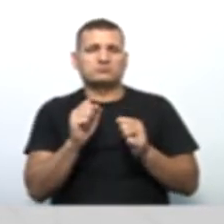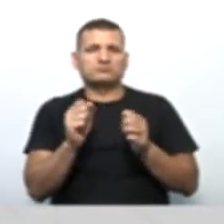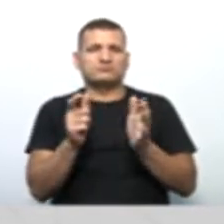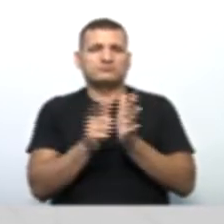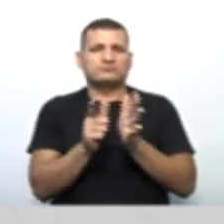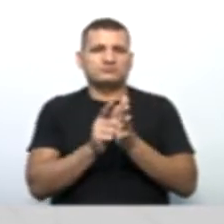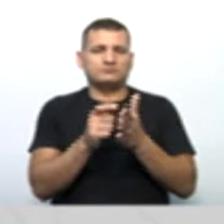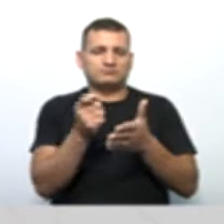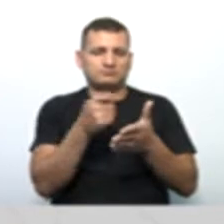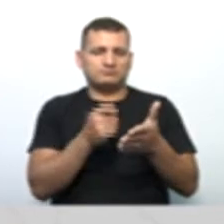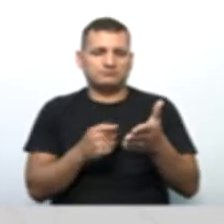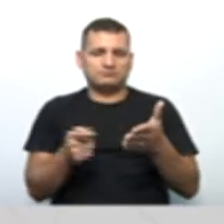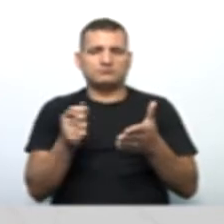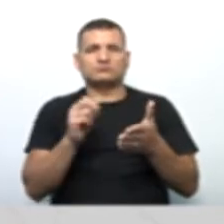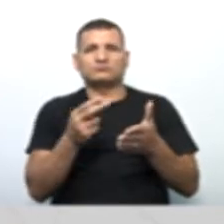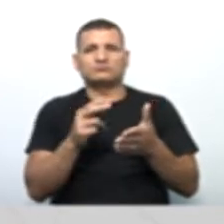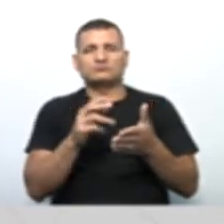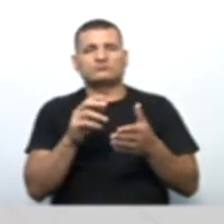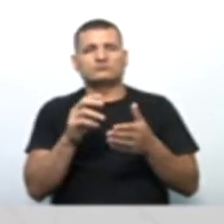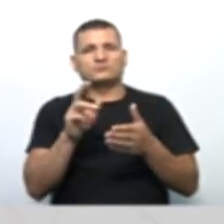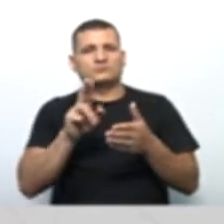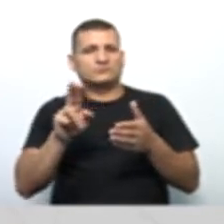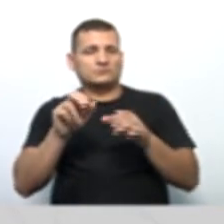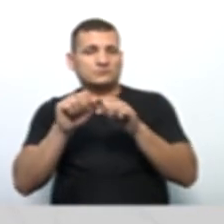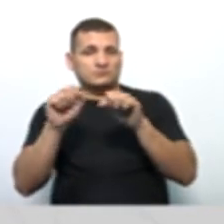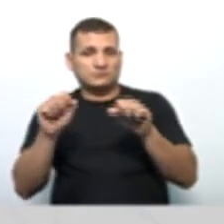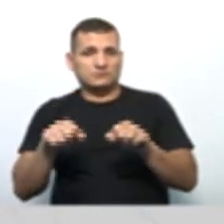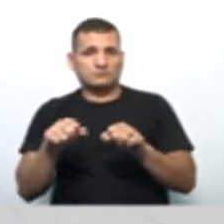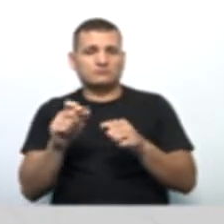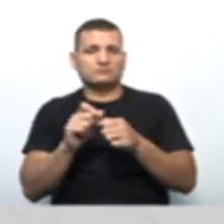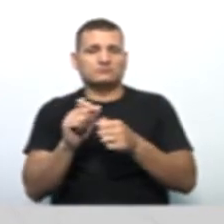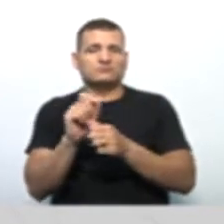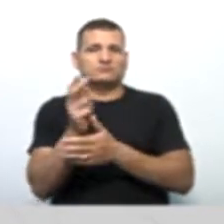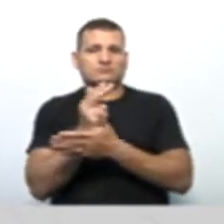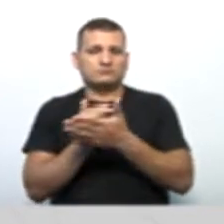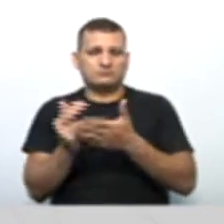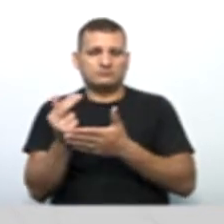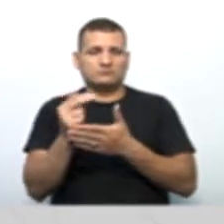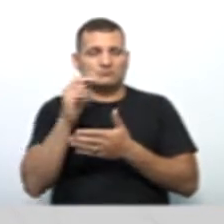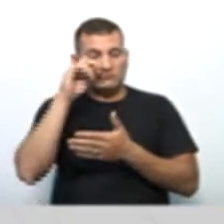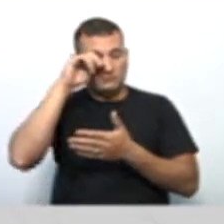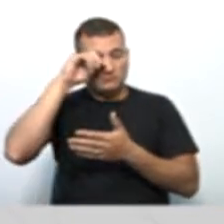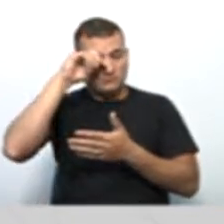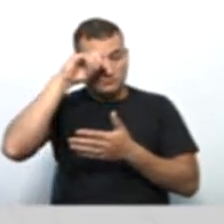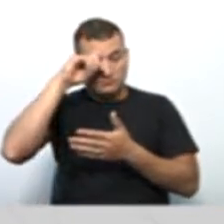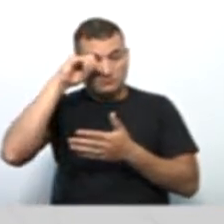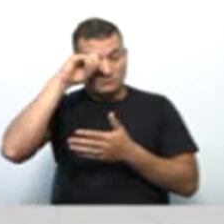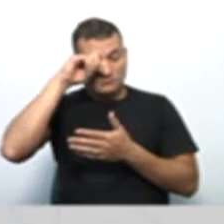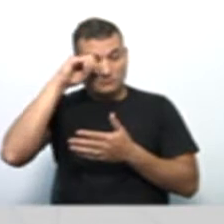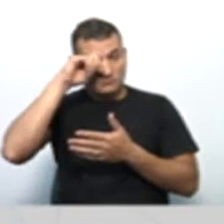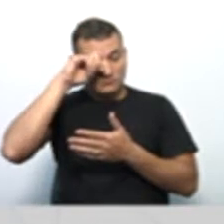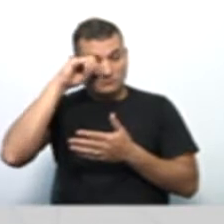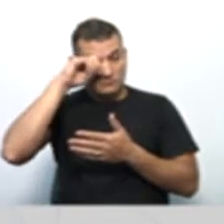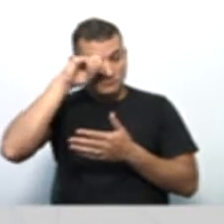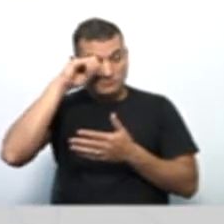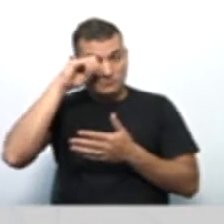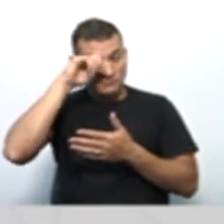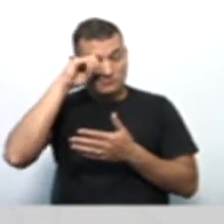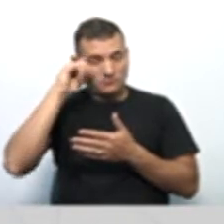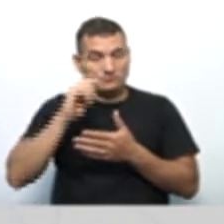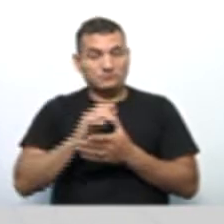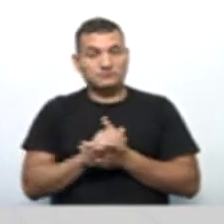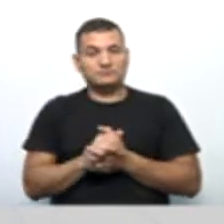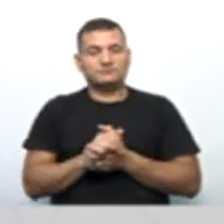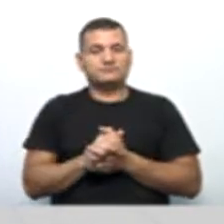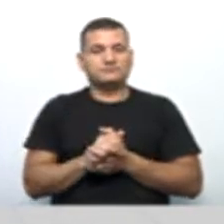você pode usar um programinha ou qualquer coisa parecida ok então vai lá e prá você mandasse mundo gastou site